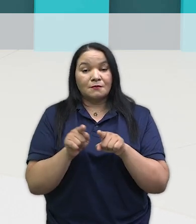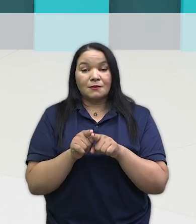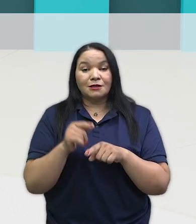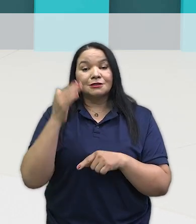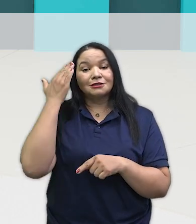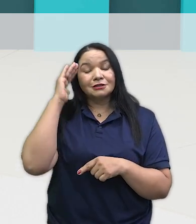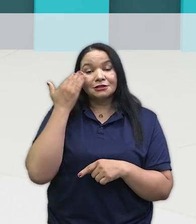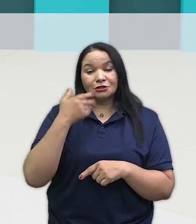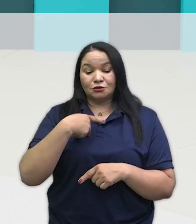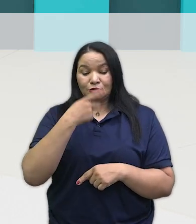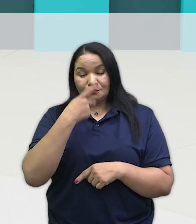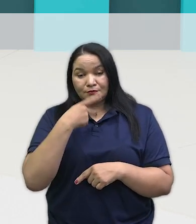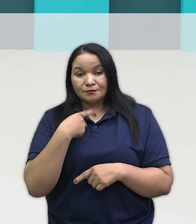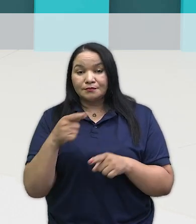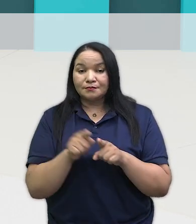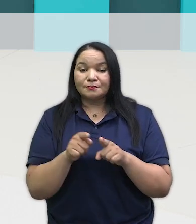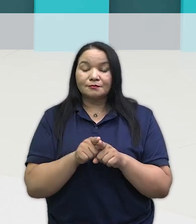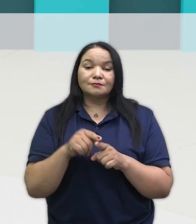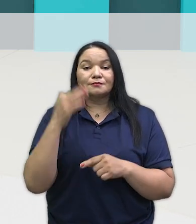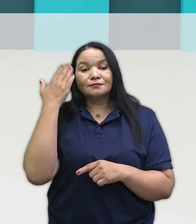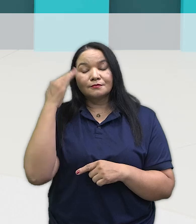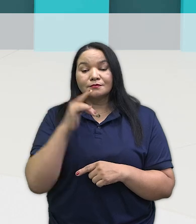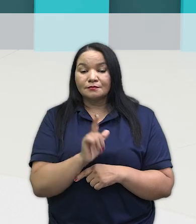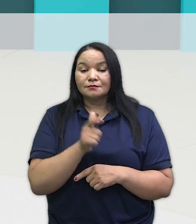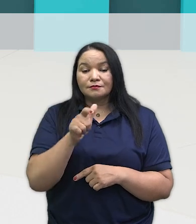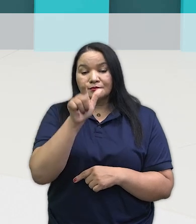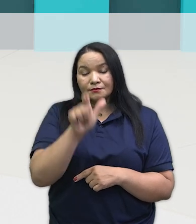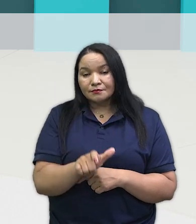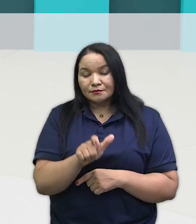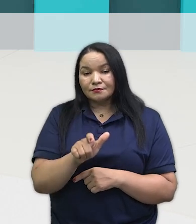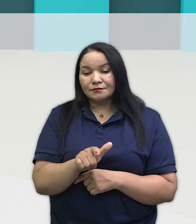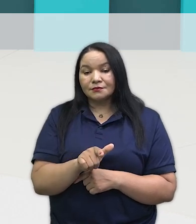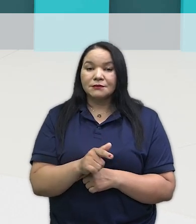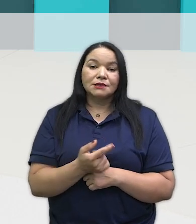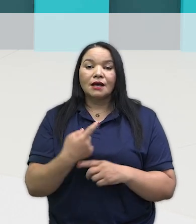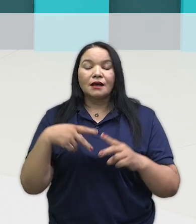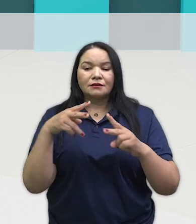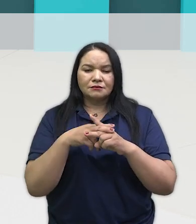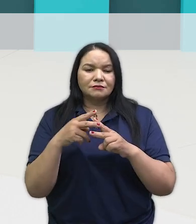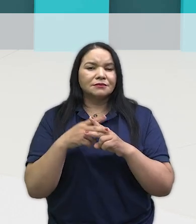entender a si mesmo, entendendo ao outro. E a prática das lutas